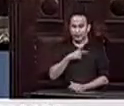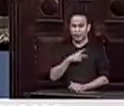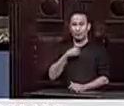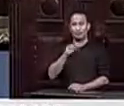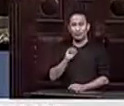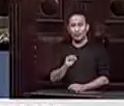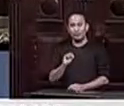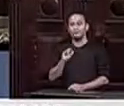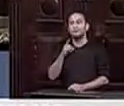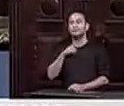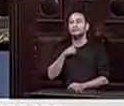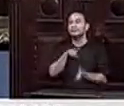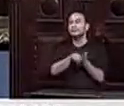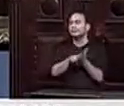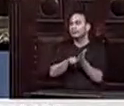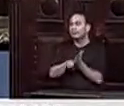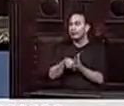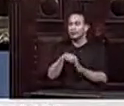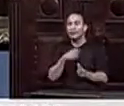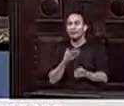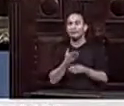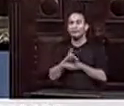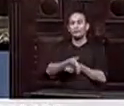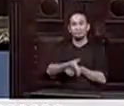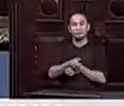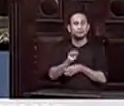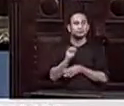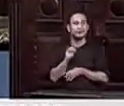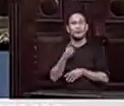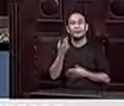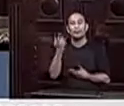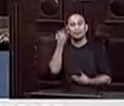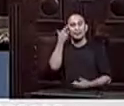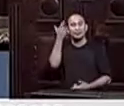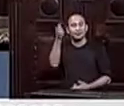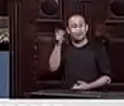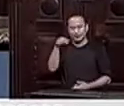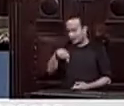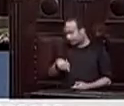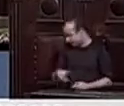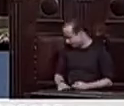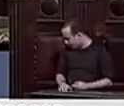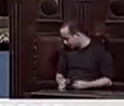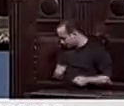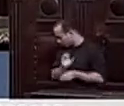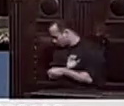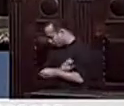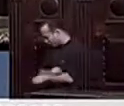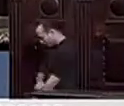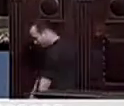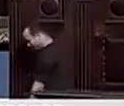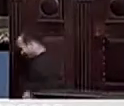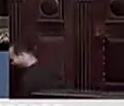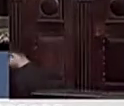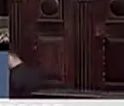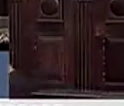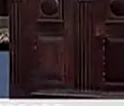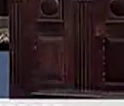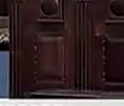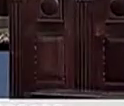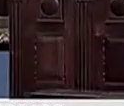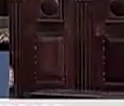sendo afetadas e invadidas, imagine que aquilo que é do Estado e o que é do Estado